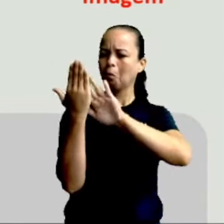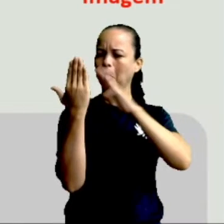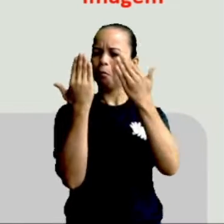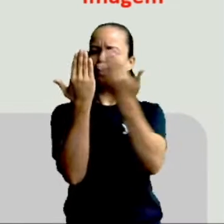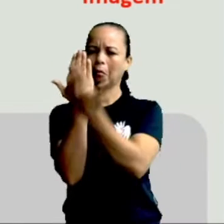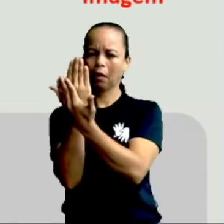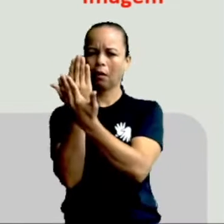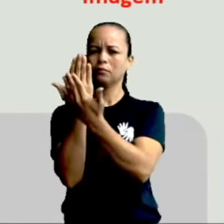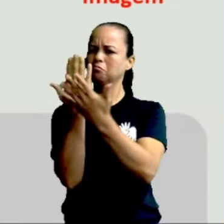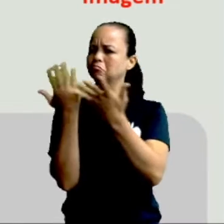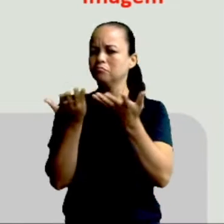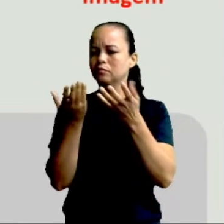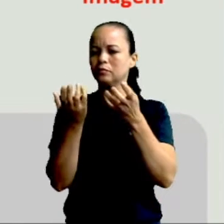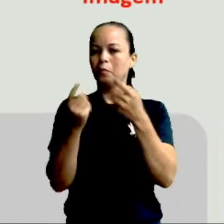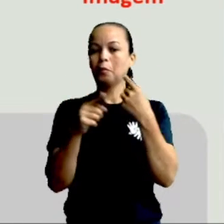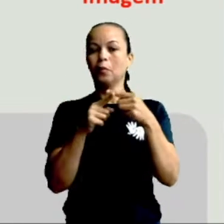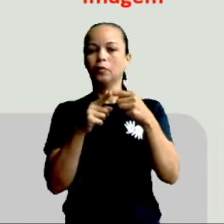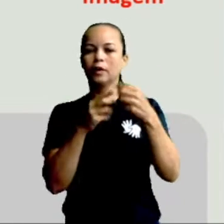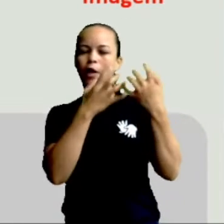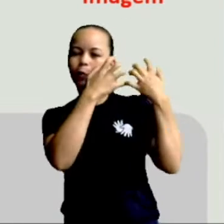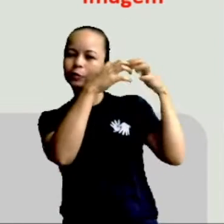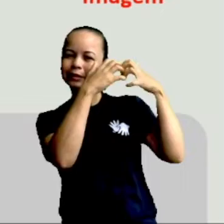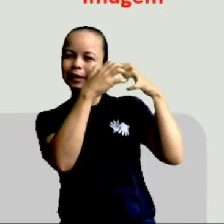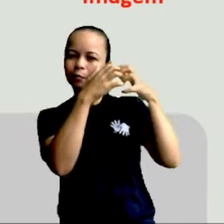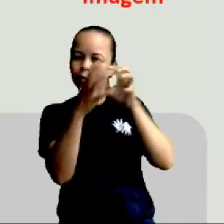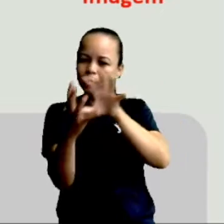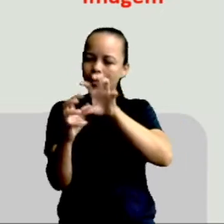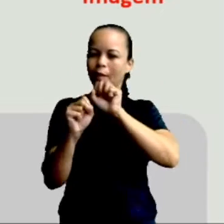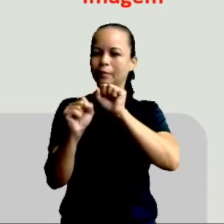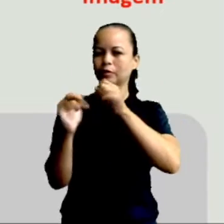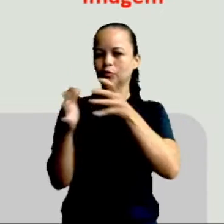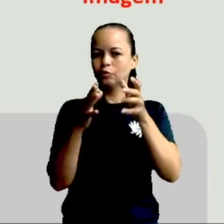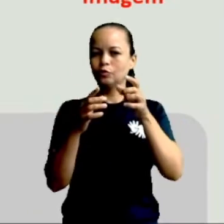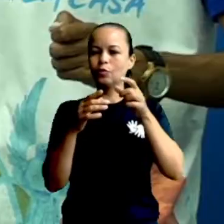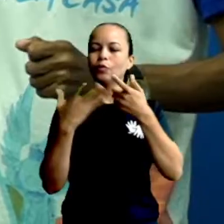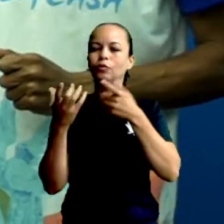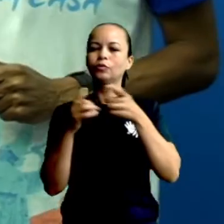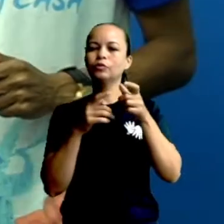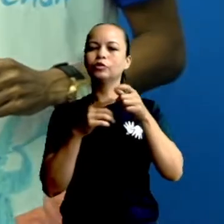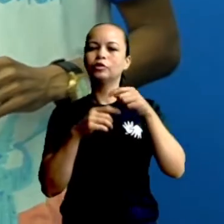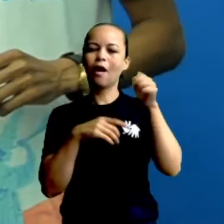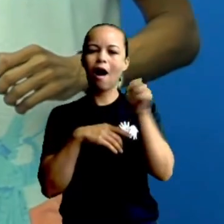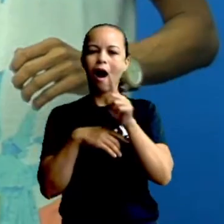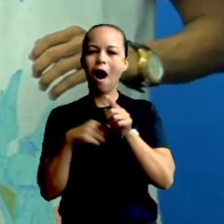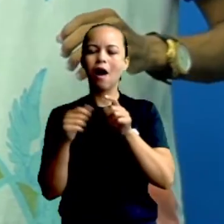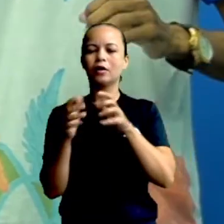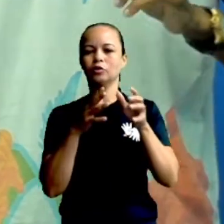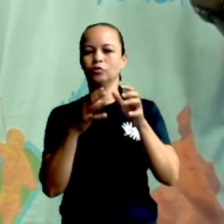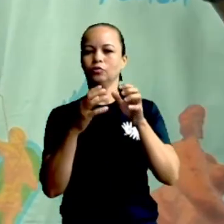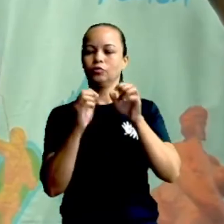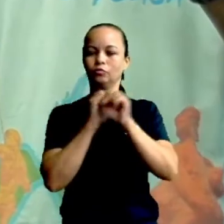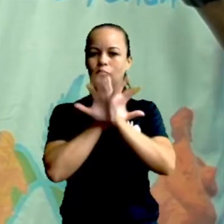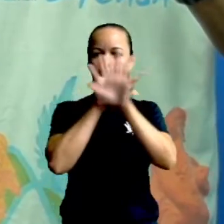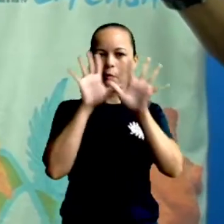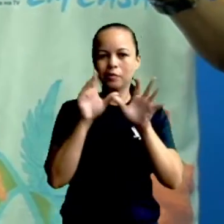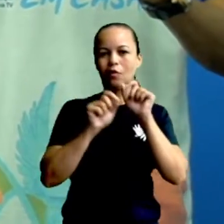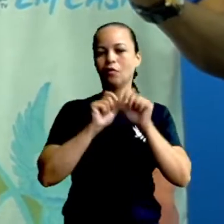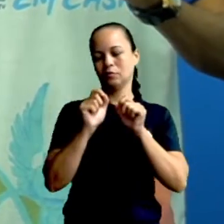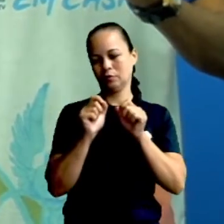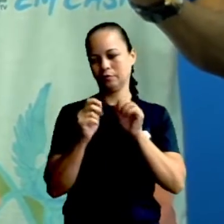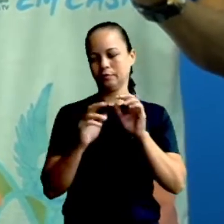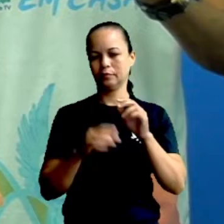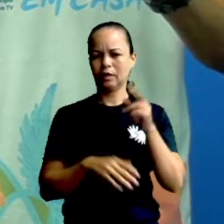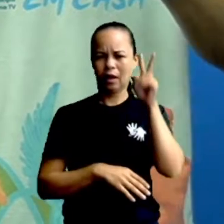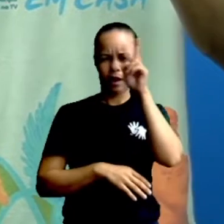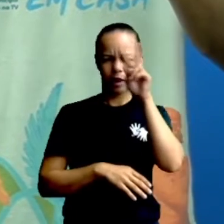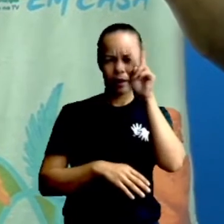cérebro captam as imagens a partir de raios luminosos que chegam até nós. Volta aqui rapidinho para mim. Lembra que eu falei na aula